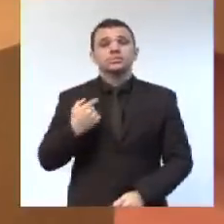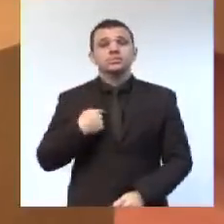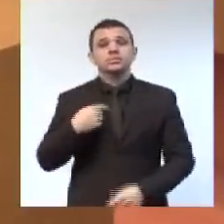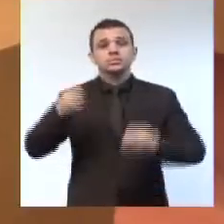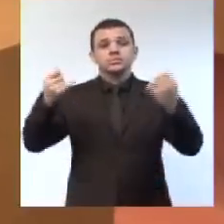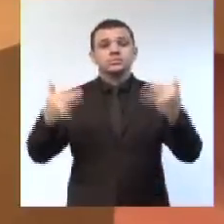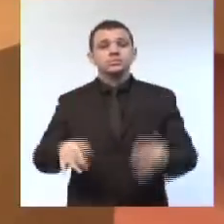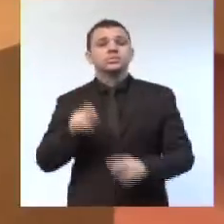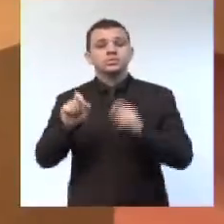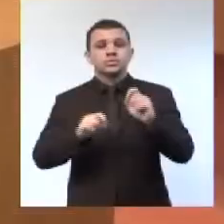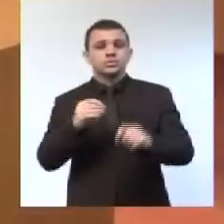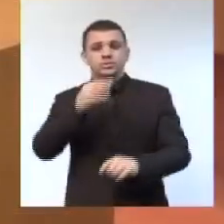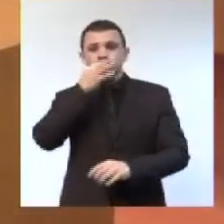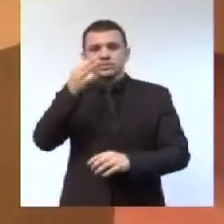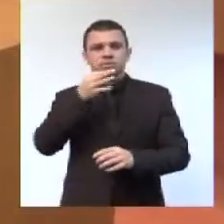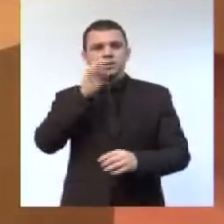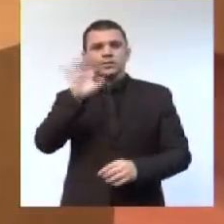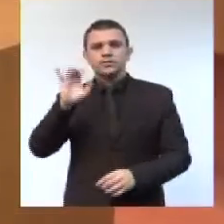todos eles.